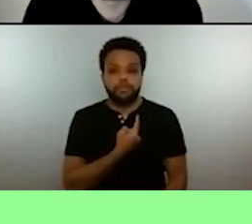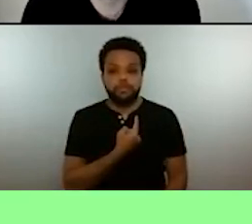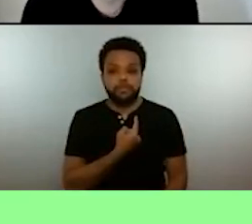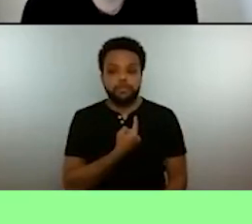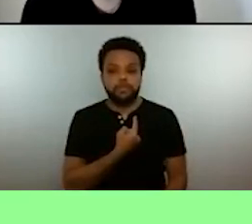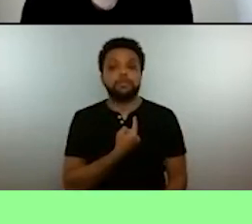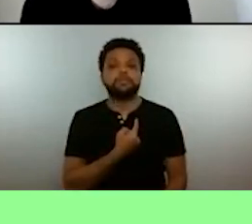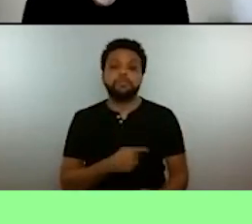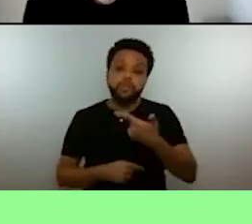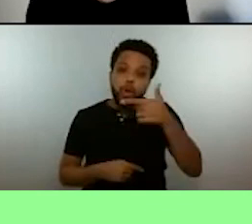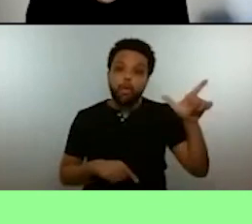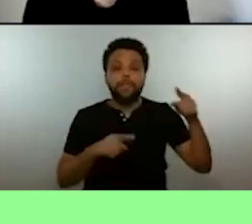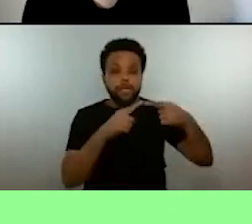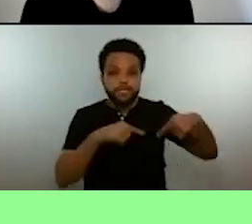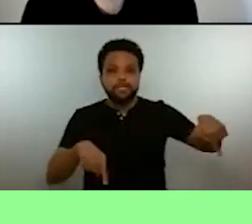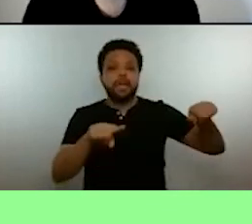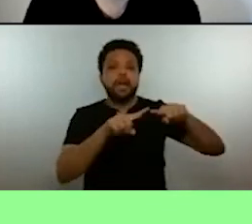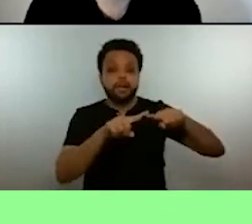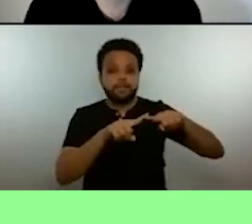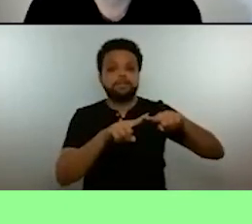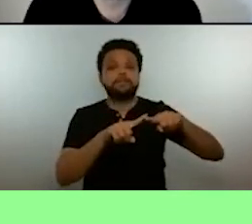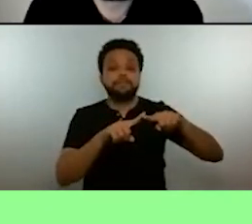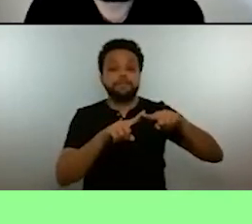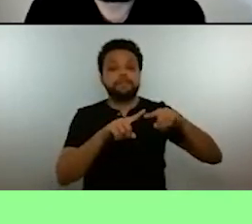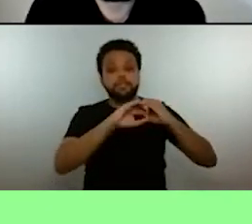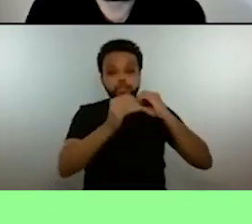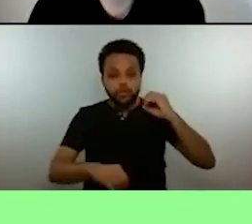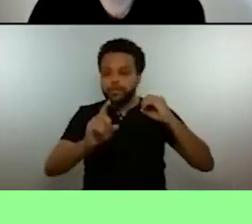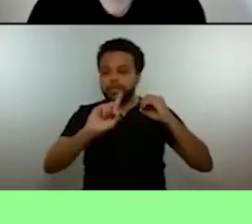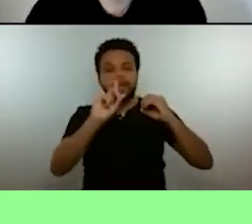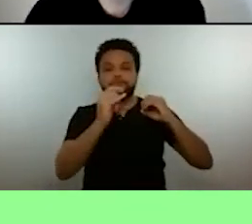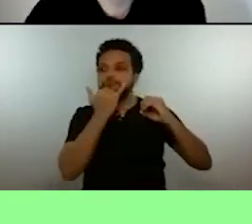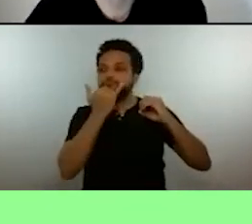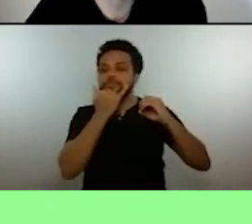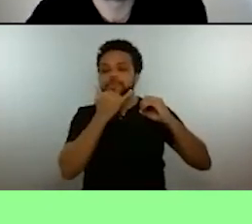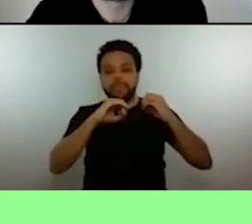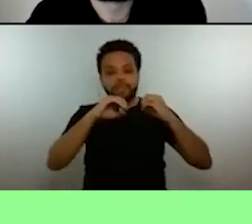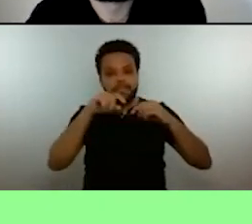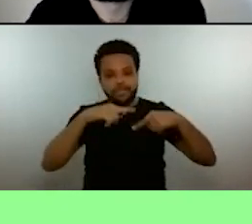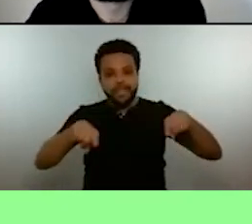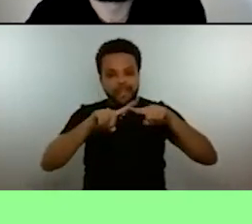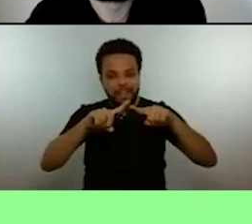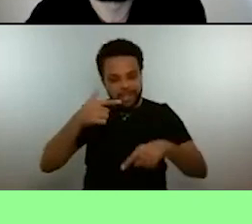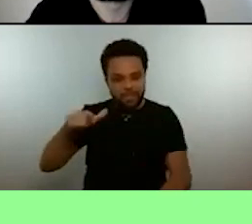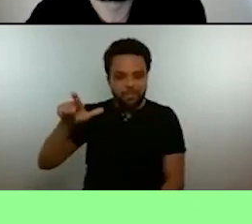uma sala de Zoom, não, no Adobe XD, foi o